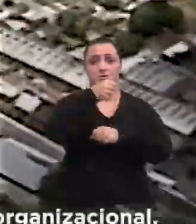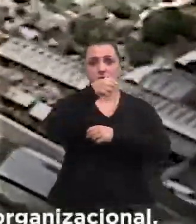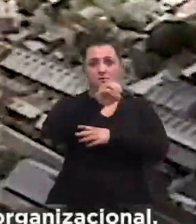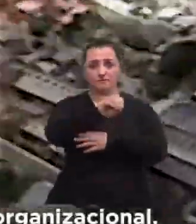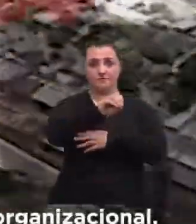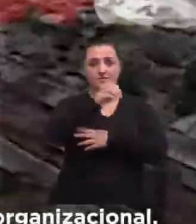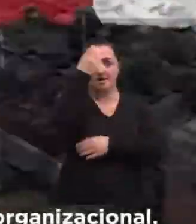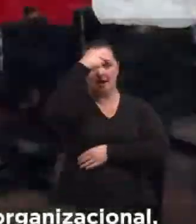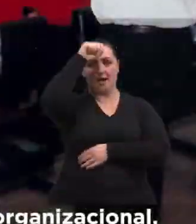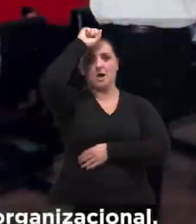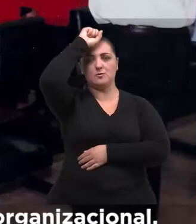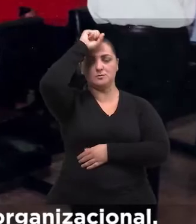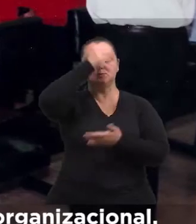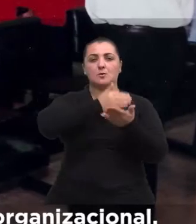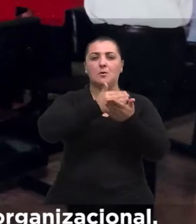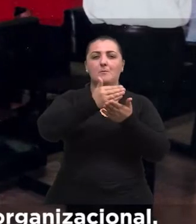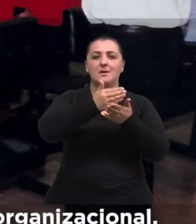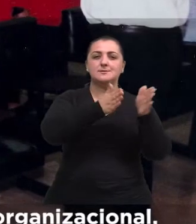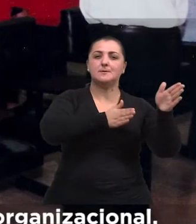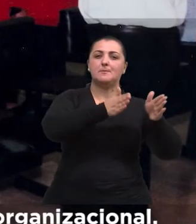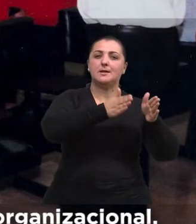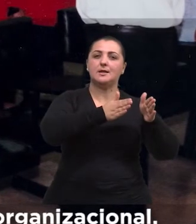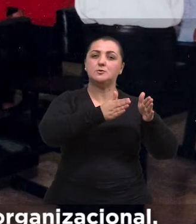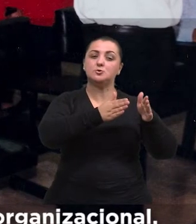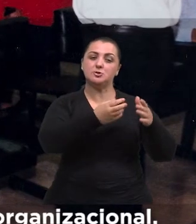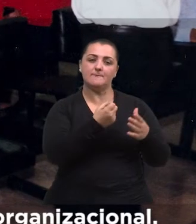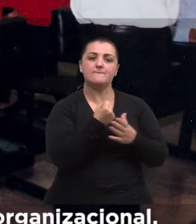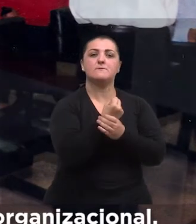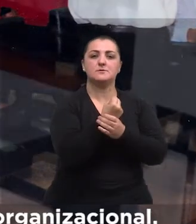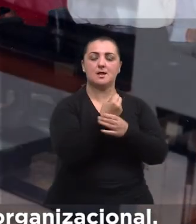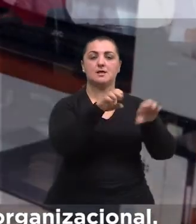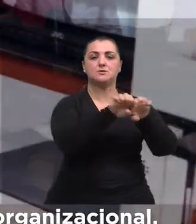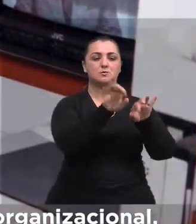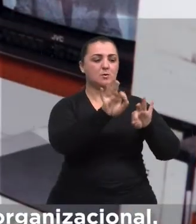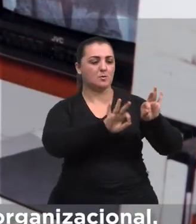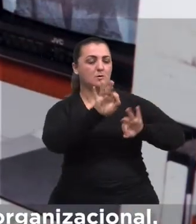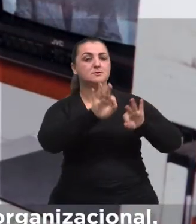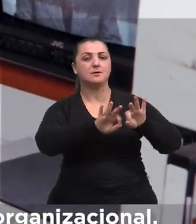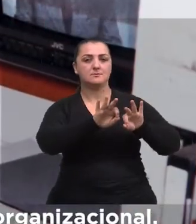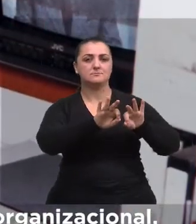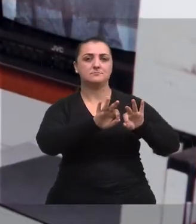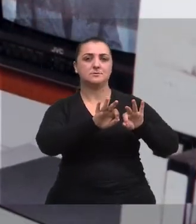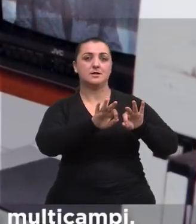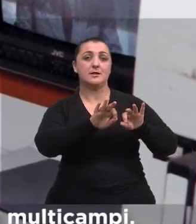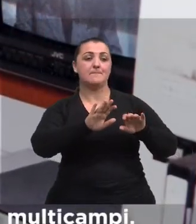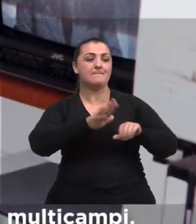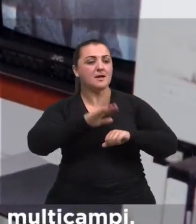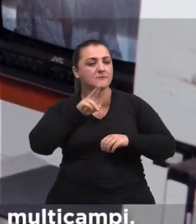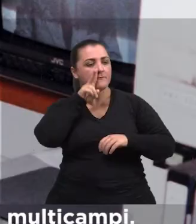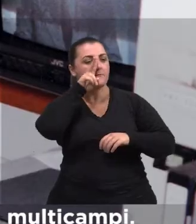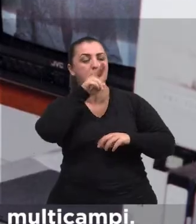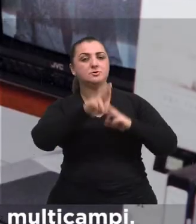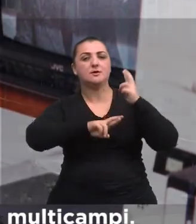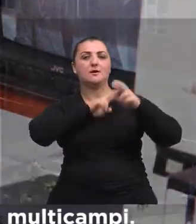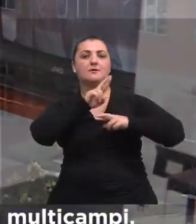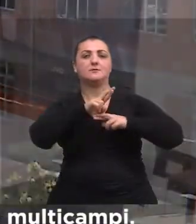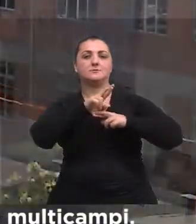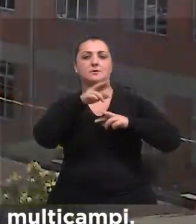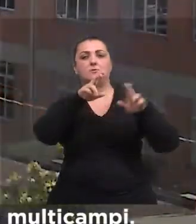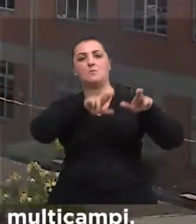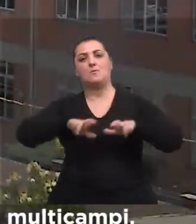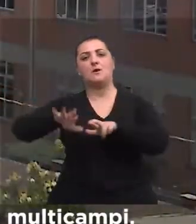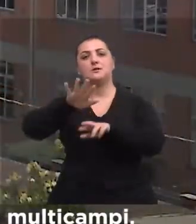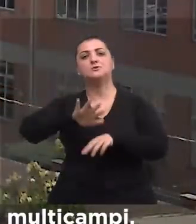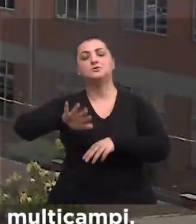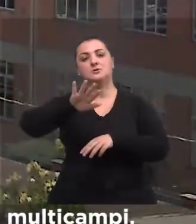Nos anos 90, a UX entra em um período de consolidação da estrutura organizacional e intensifica sua relação